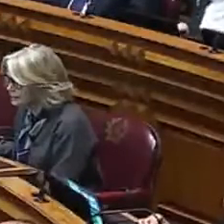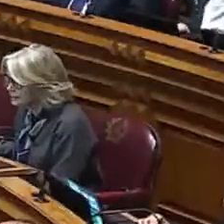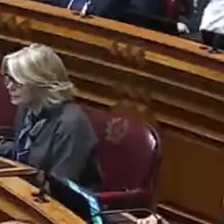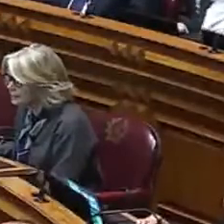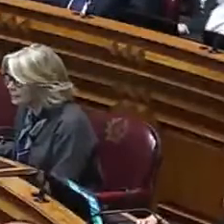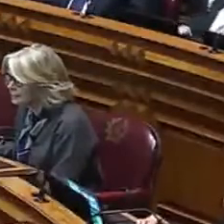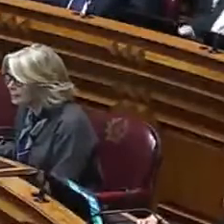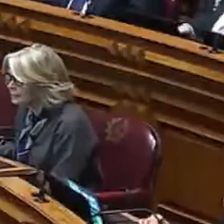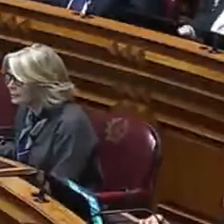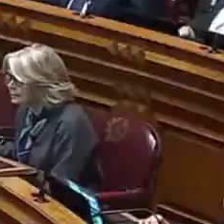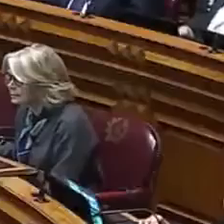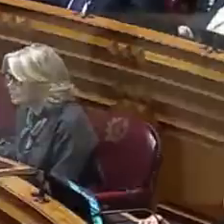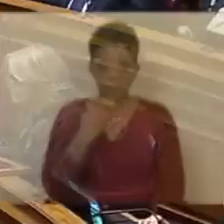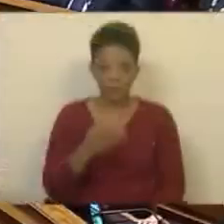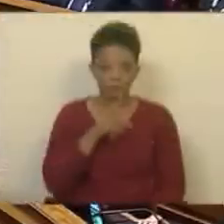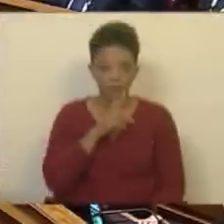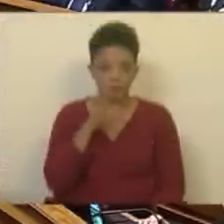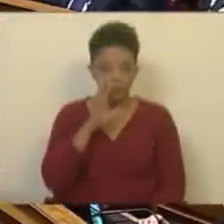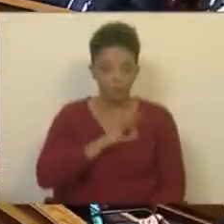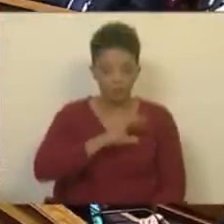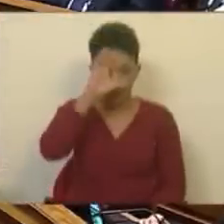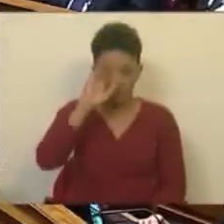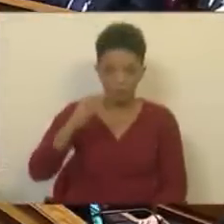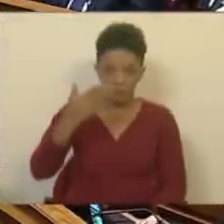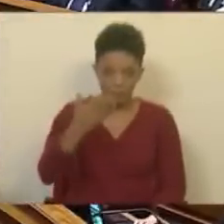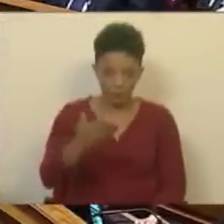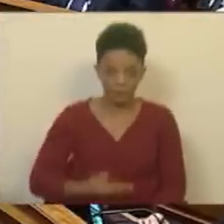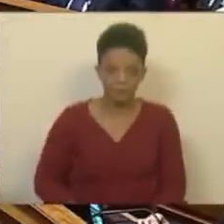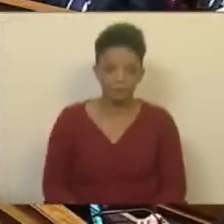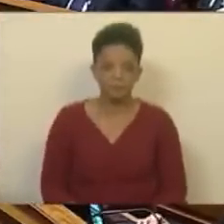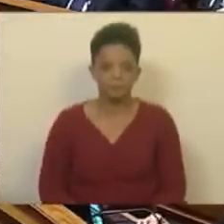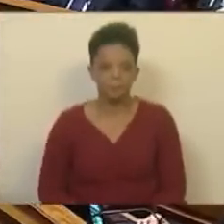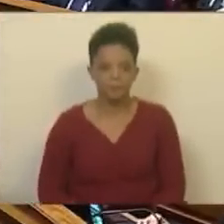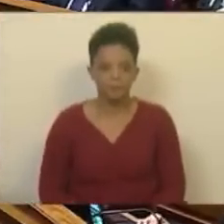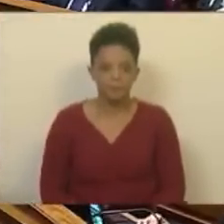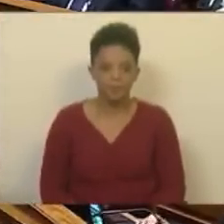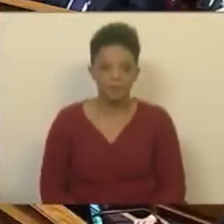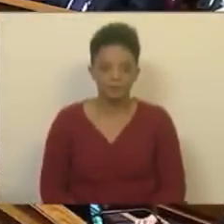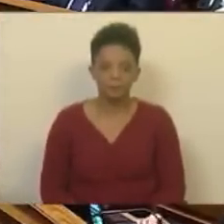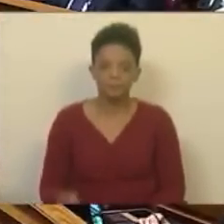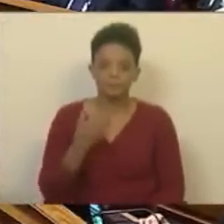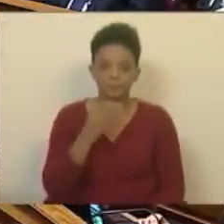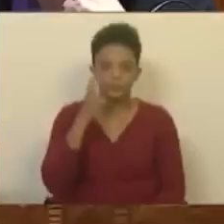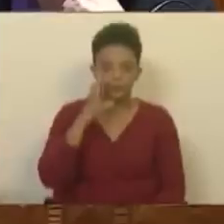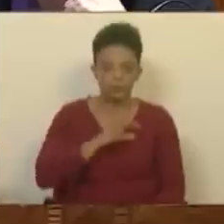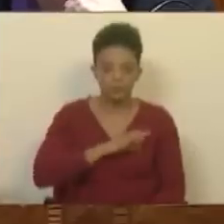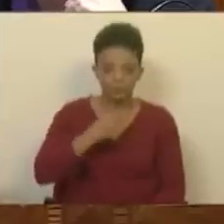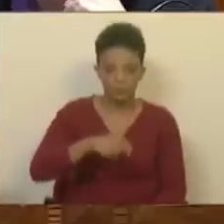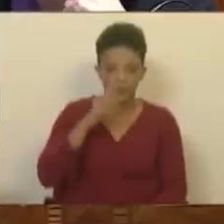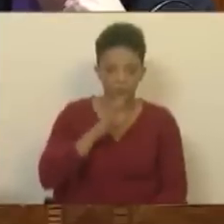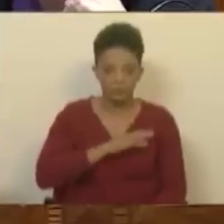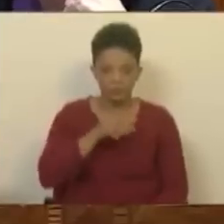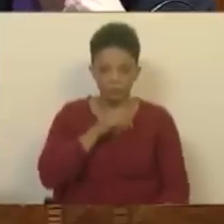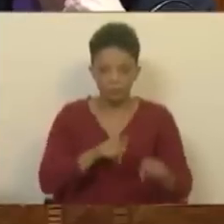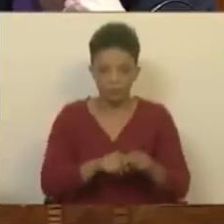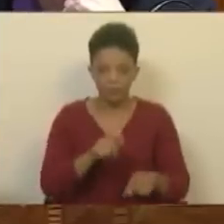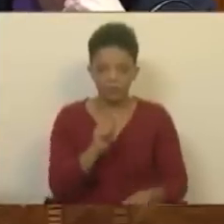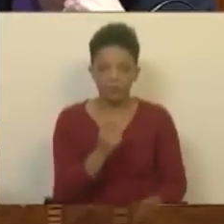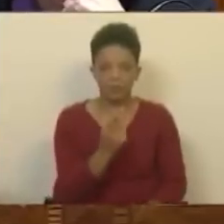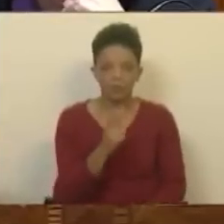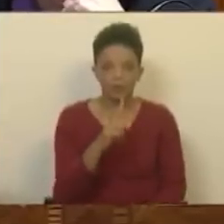Muito obrigado para responder tem a palavra o senhor para Ministro Muito obrigado sobrinha muito obrigado senhor Deputado